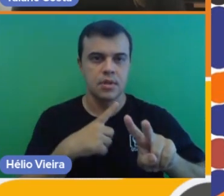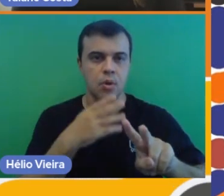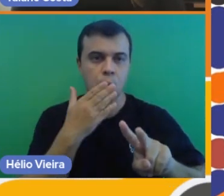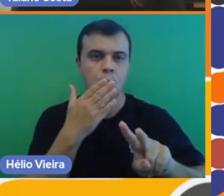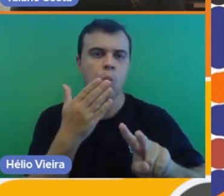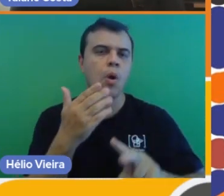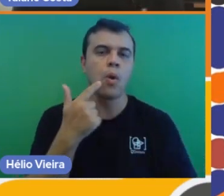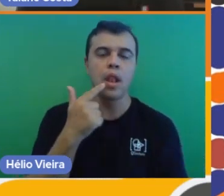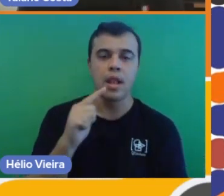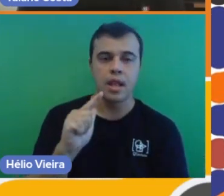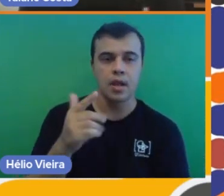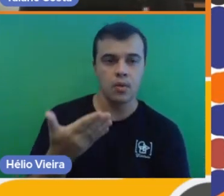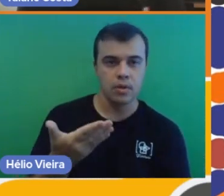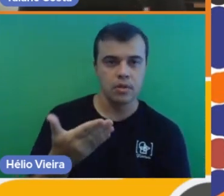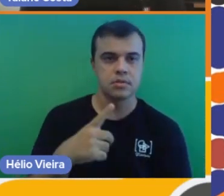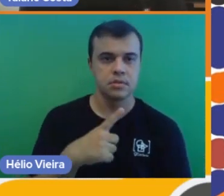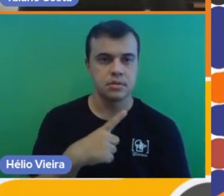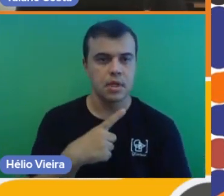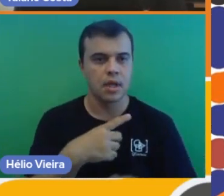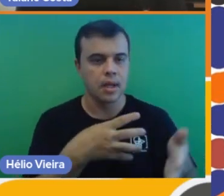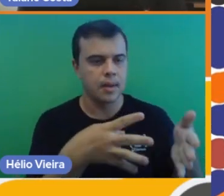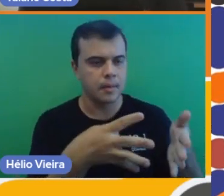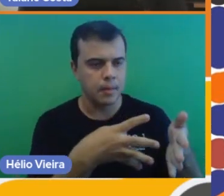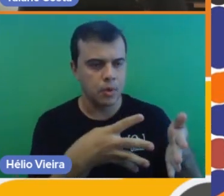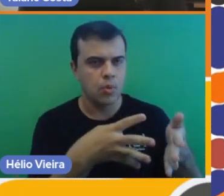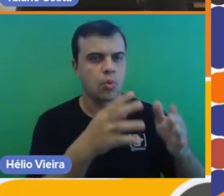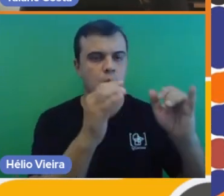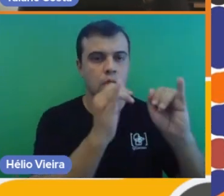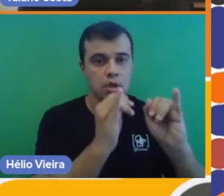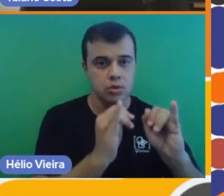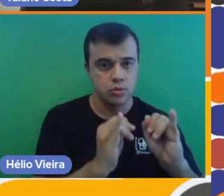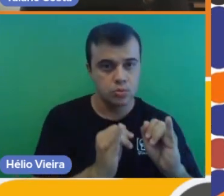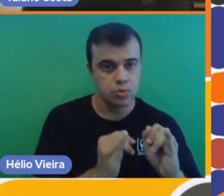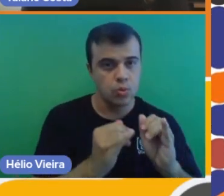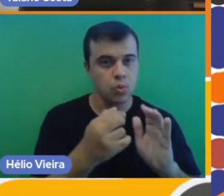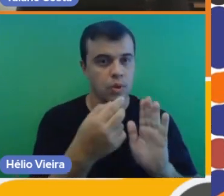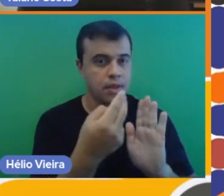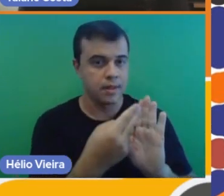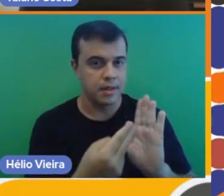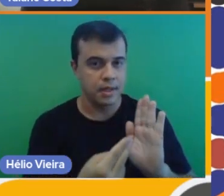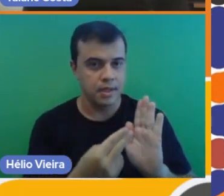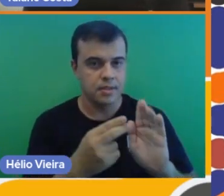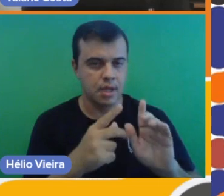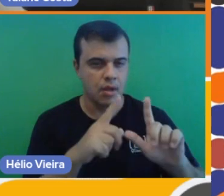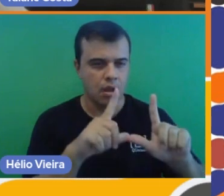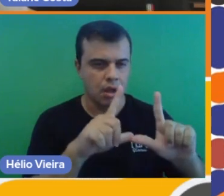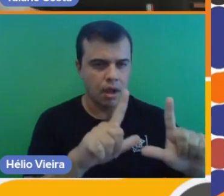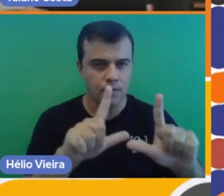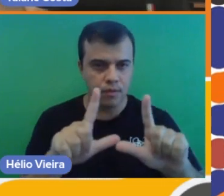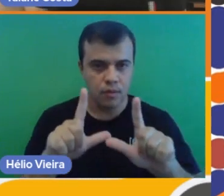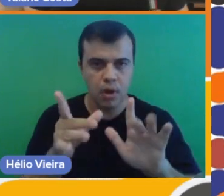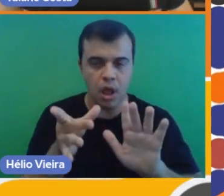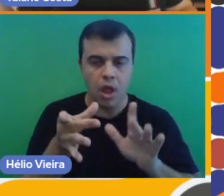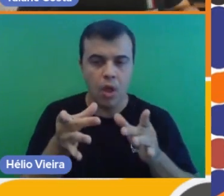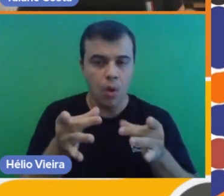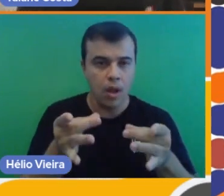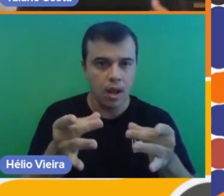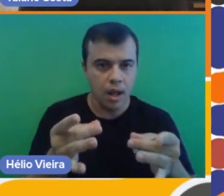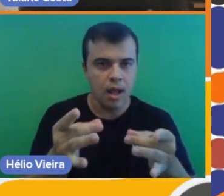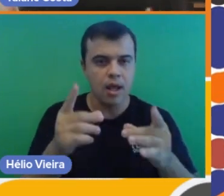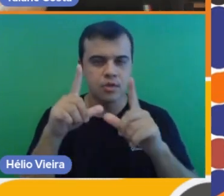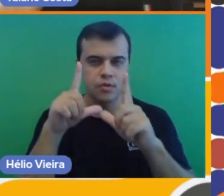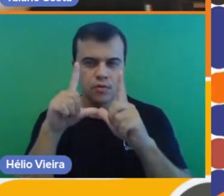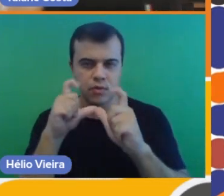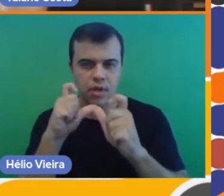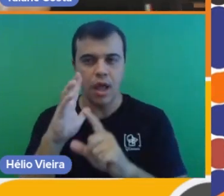essas linguagens, né? A pintura, a escultura, o desenho, a gravura, a colagem,